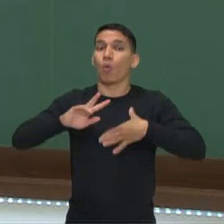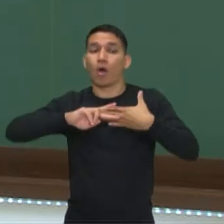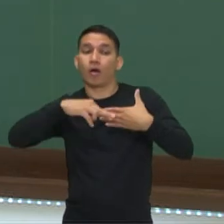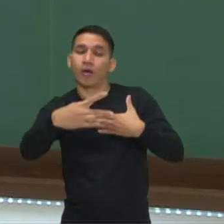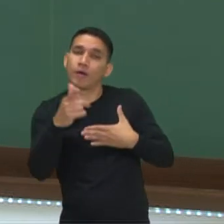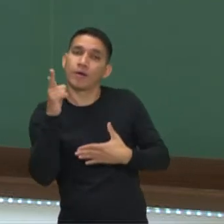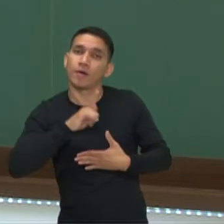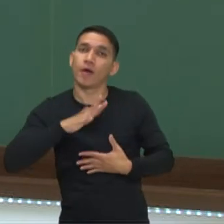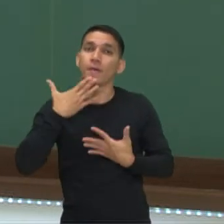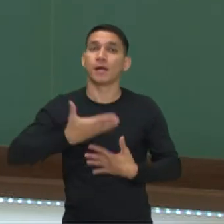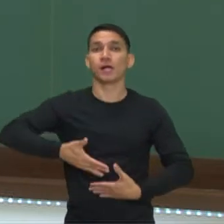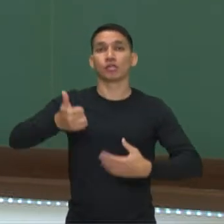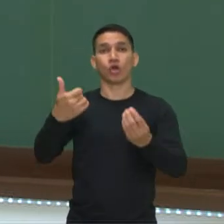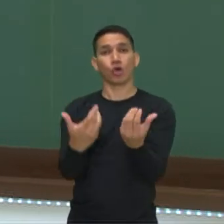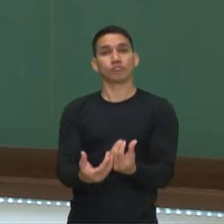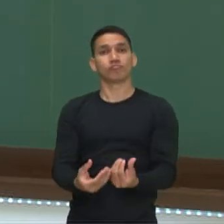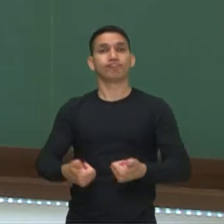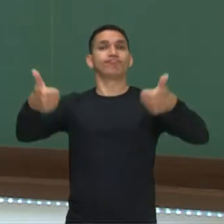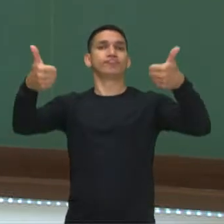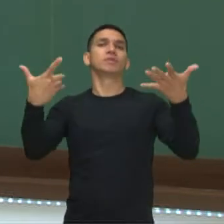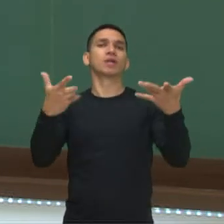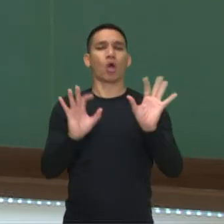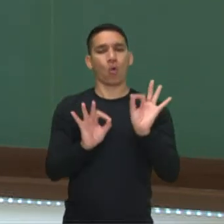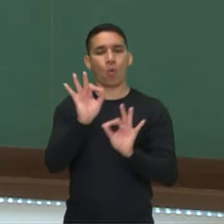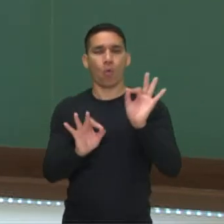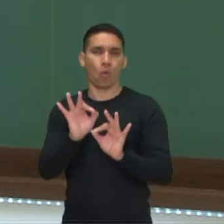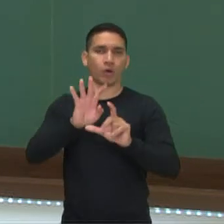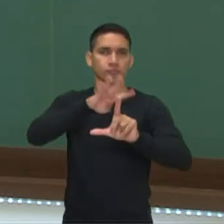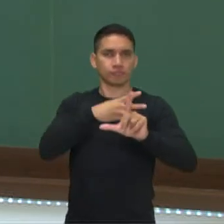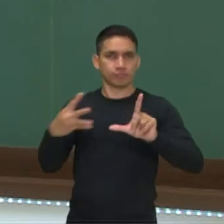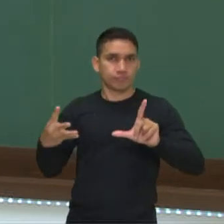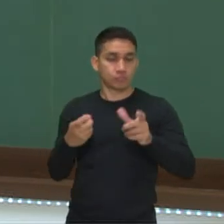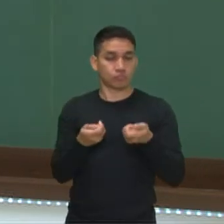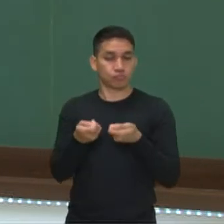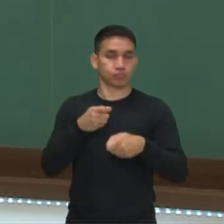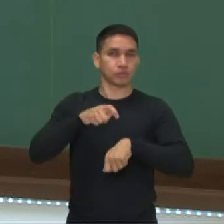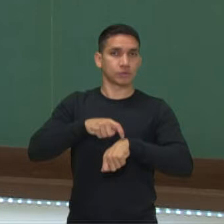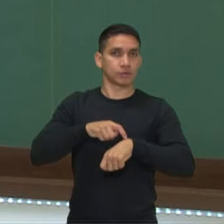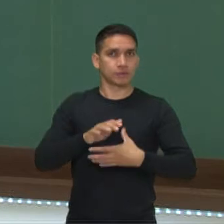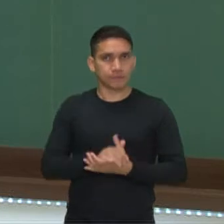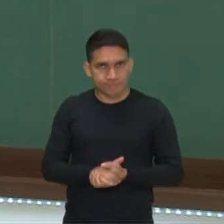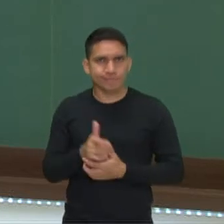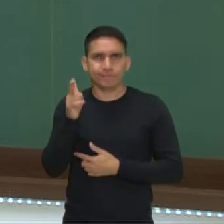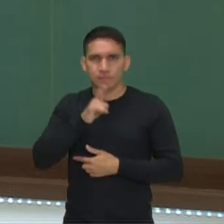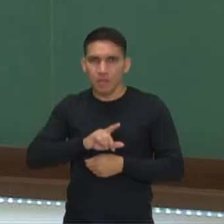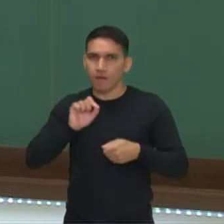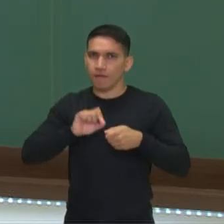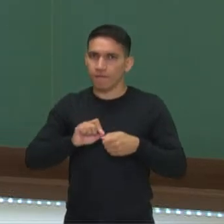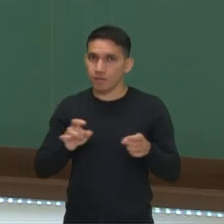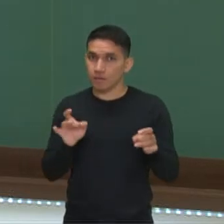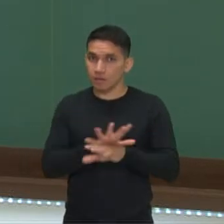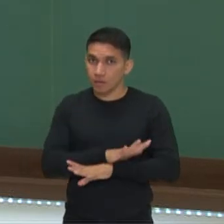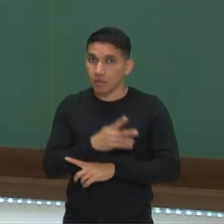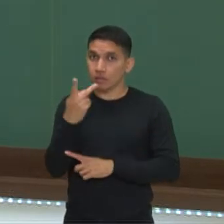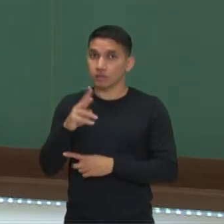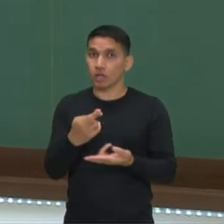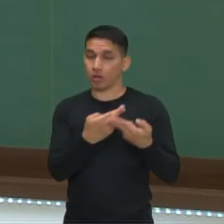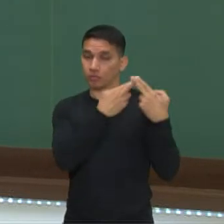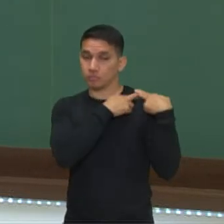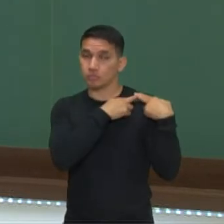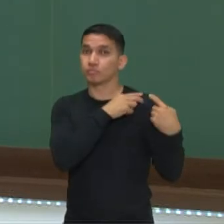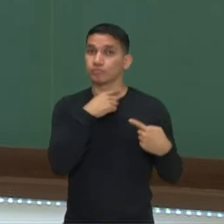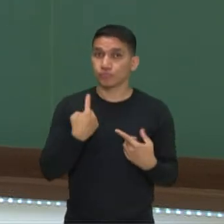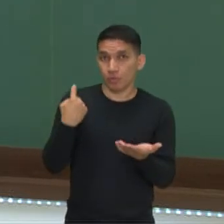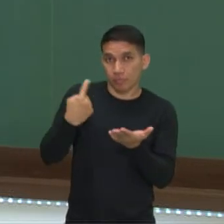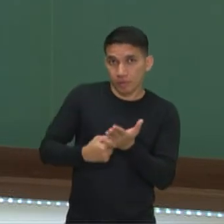consequências positivas de uma organização, de um cronograma, de uma gestão do tempo. De posse dessas tarefas de compromisso, teu horário de aula, as